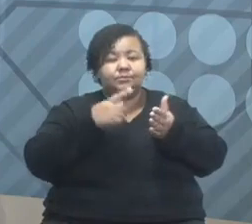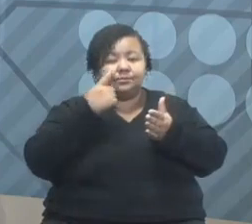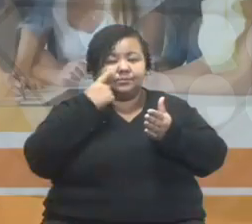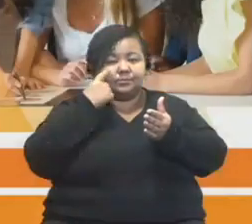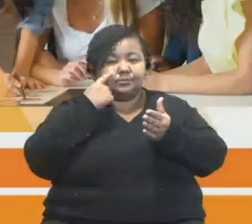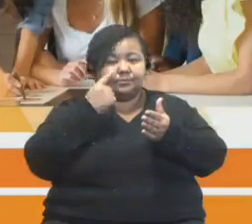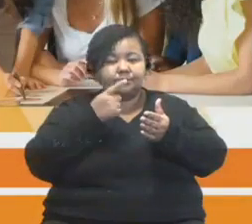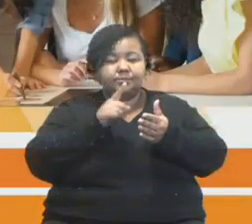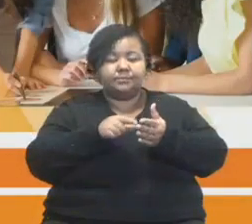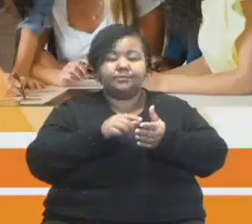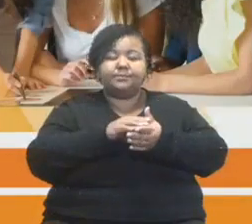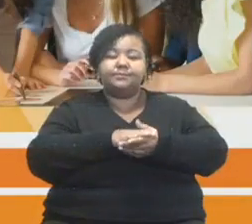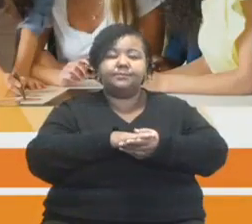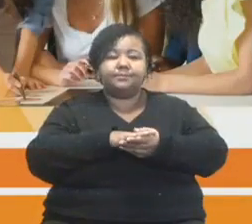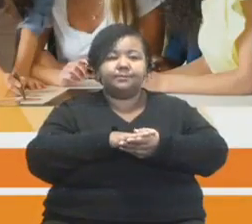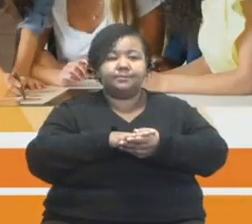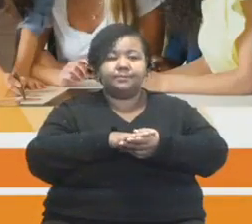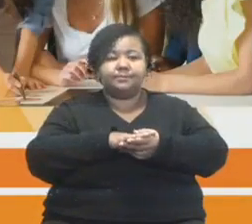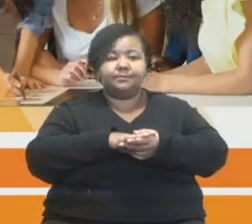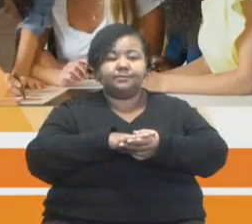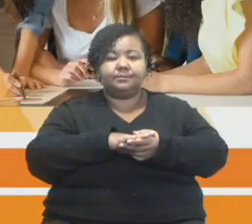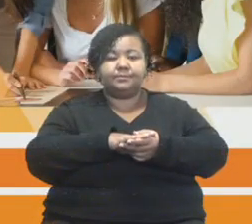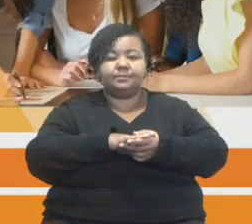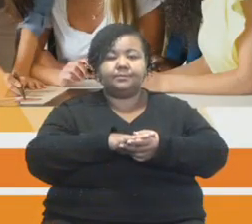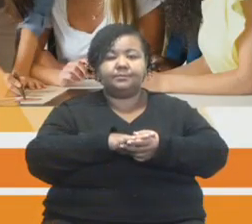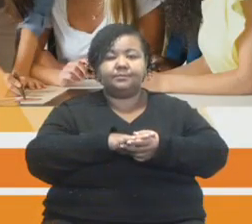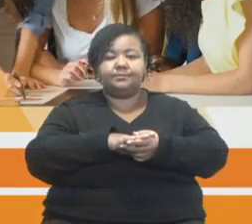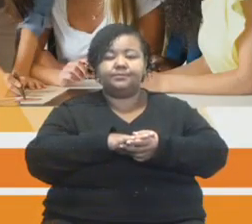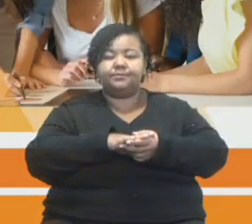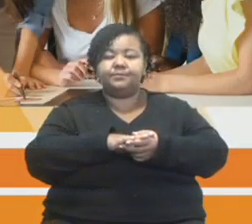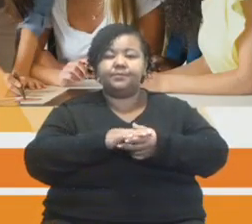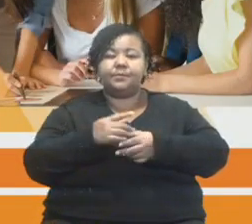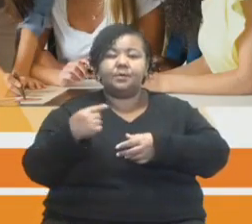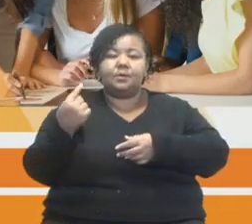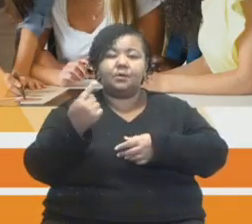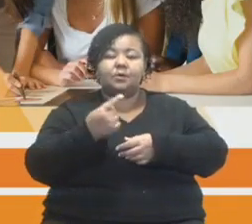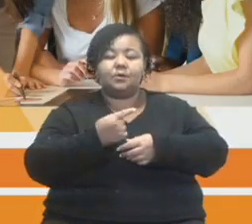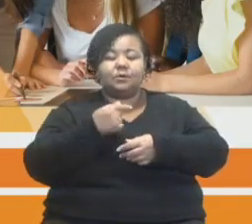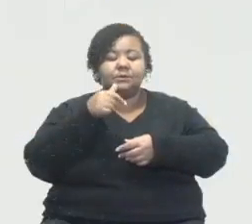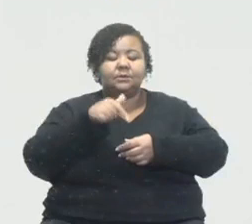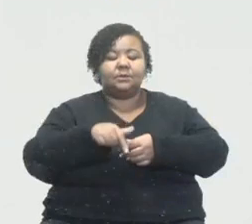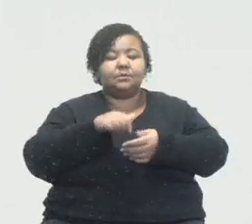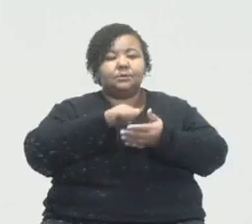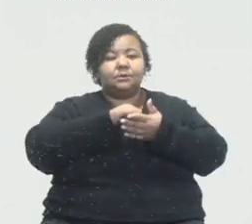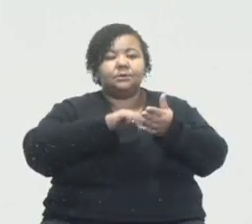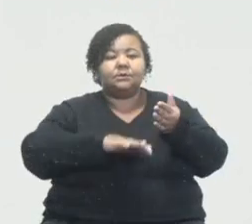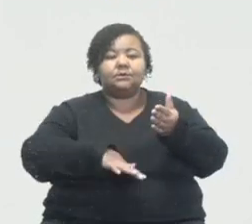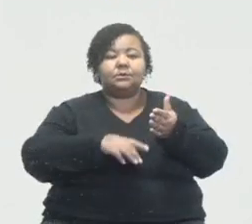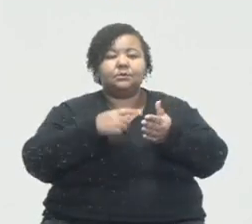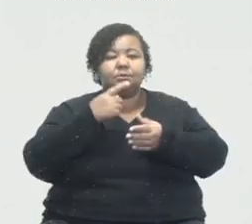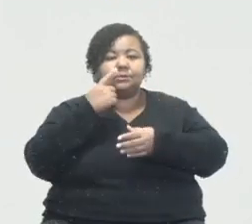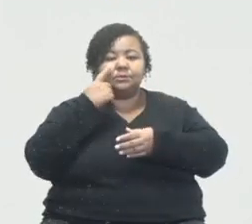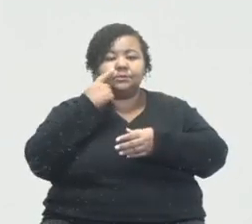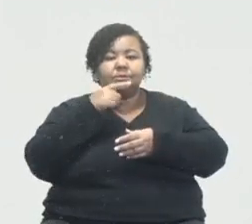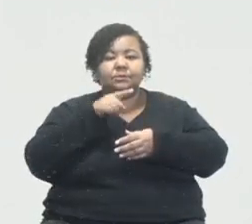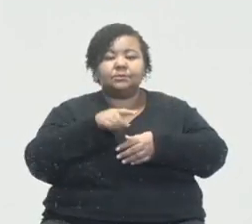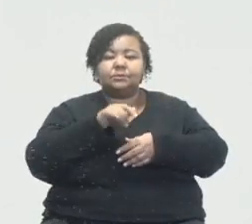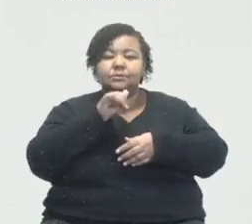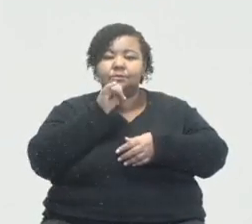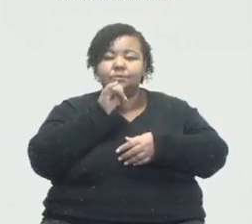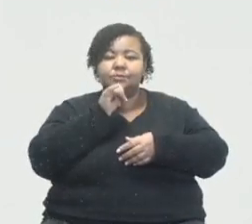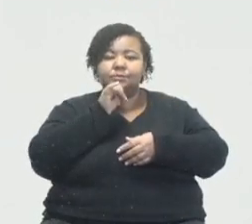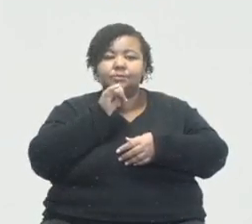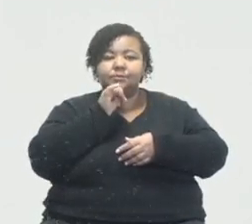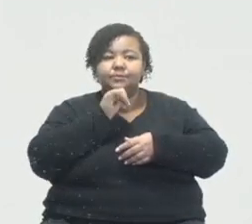essa situação. Acompanhe. Então, nós temos aqui um exercício que vai trabalhar exatamente essa situação.